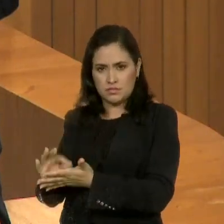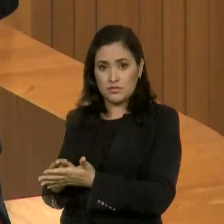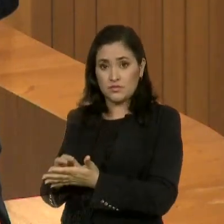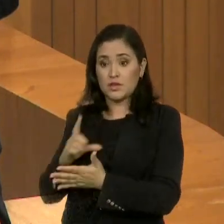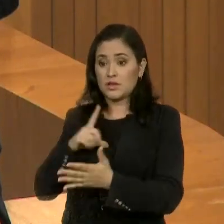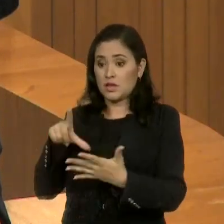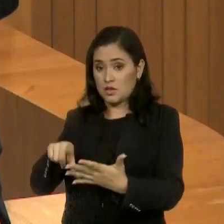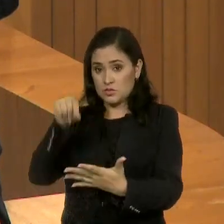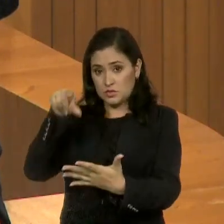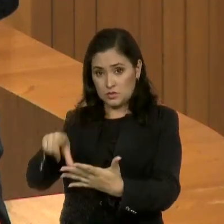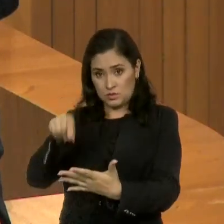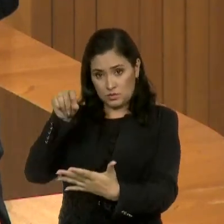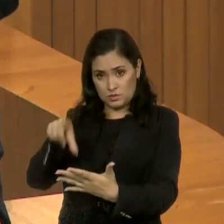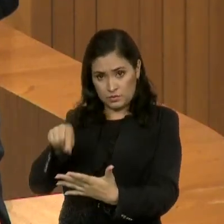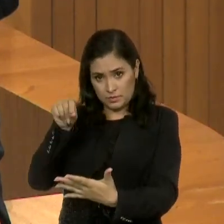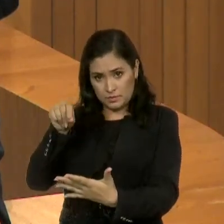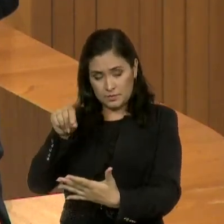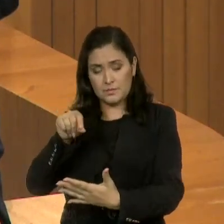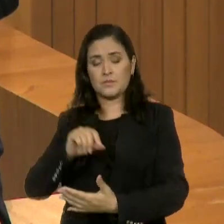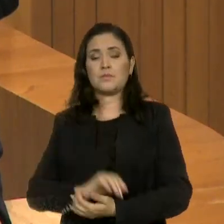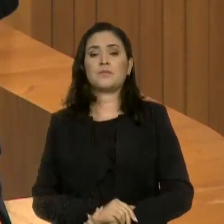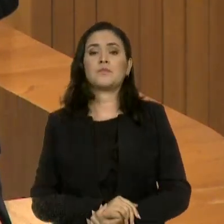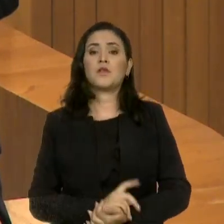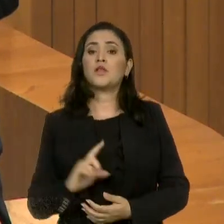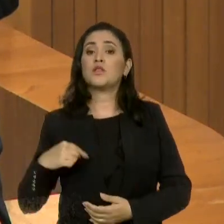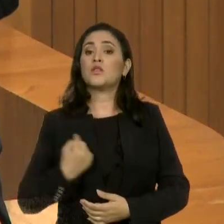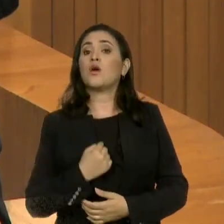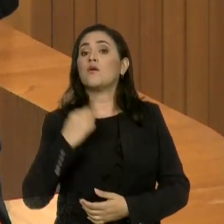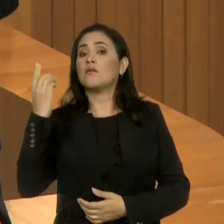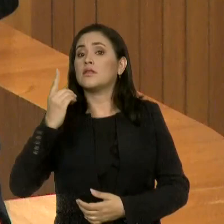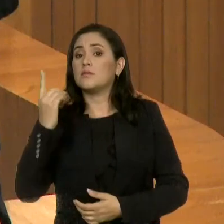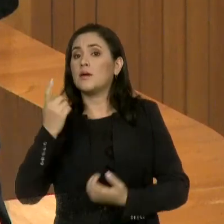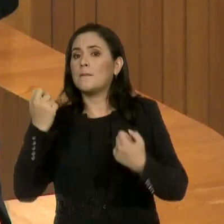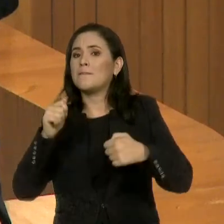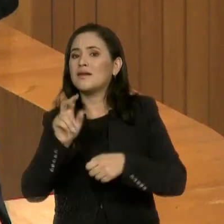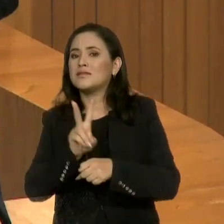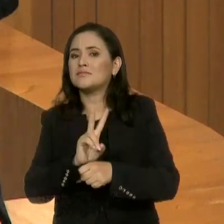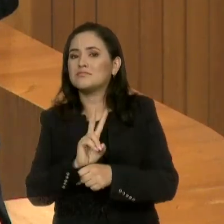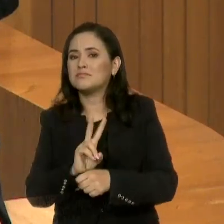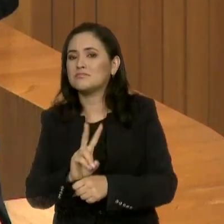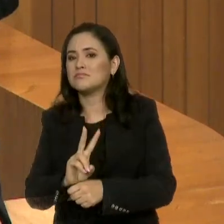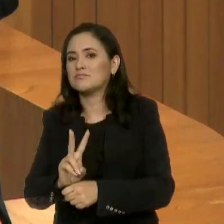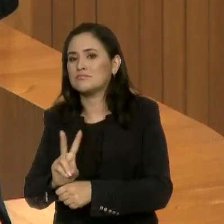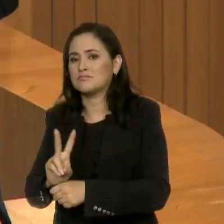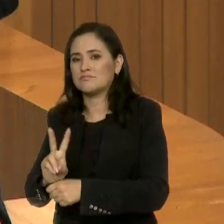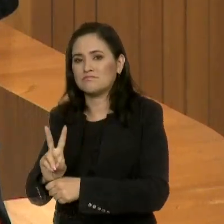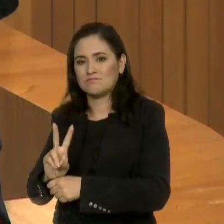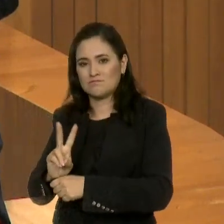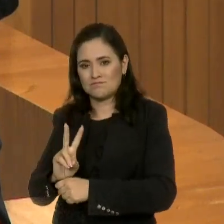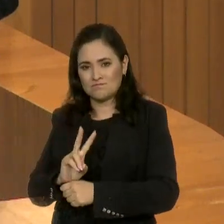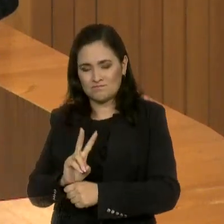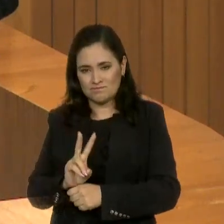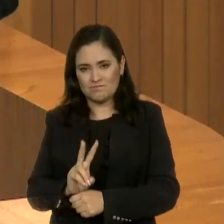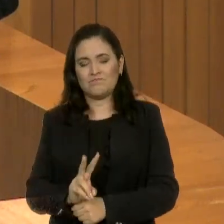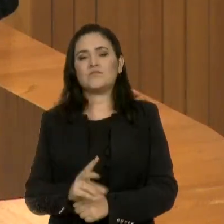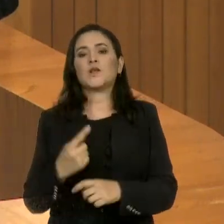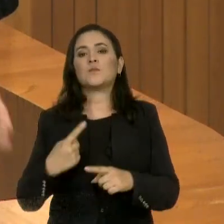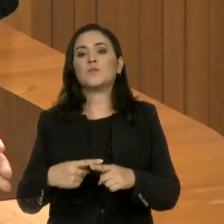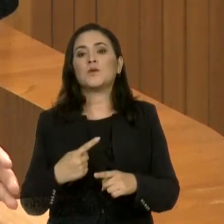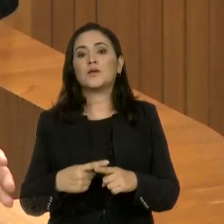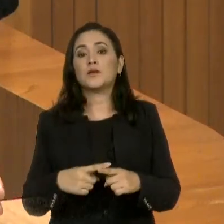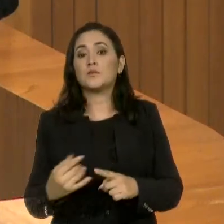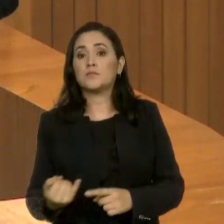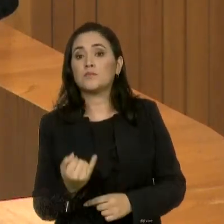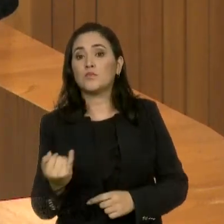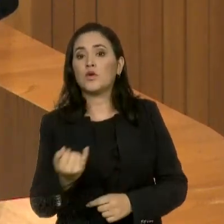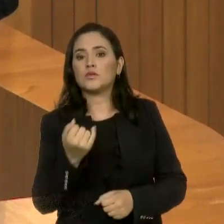nós, parlamentares aqui, temos que estar vigilantes, temos que estar vigiando, fiscalizando, para que essa